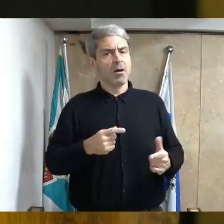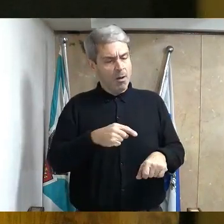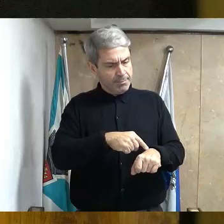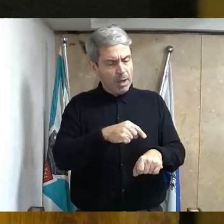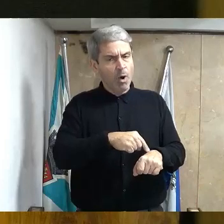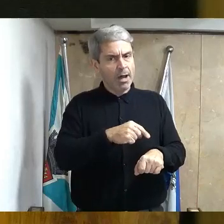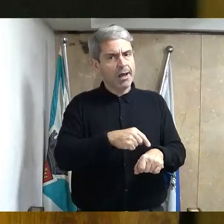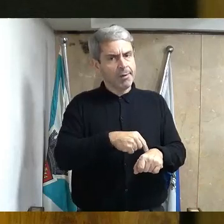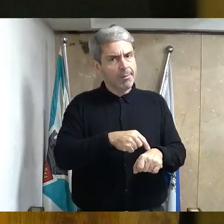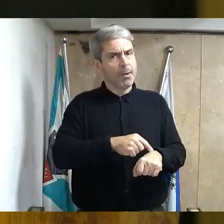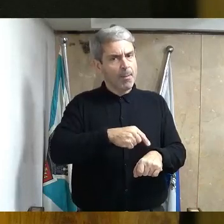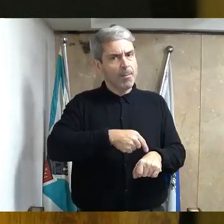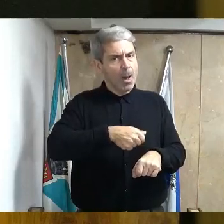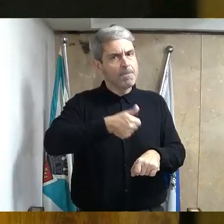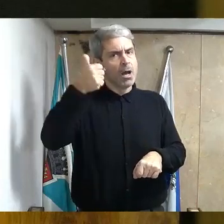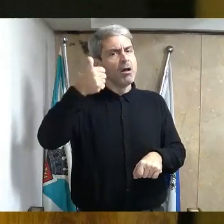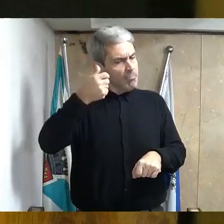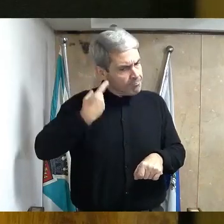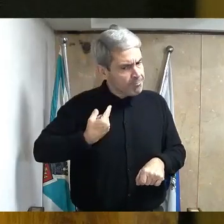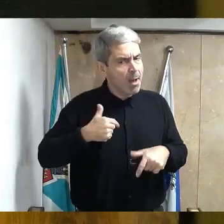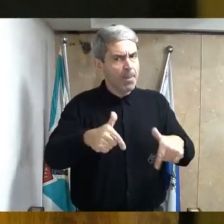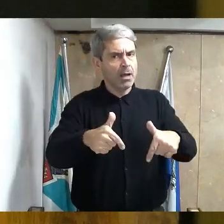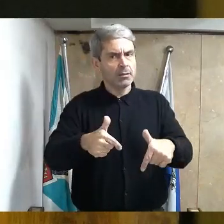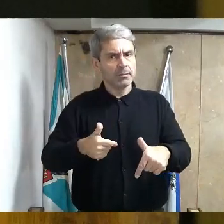sua contribuição.